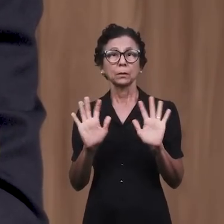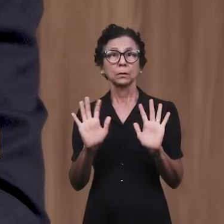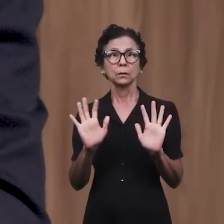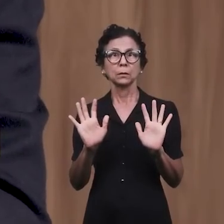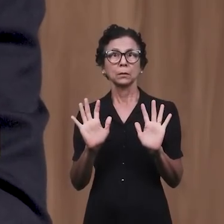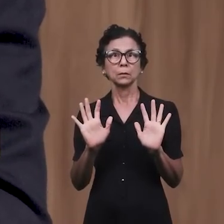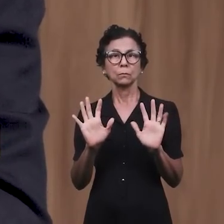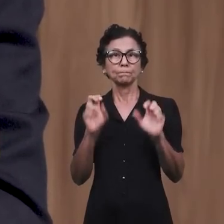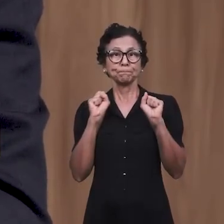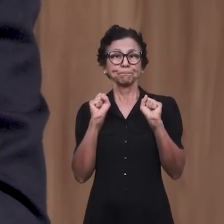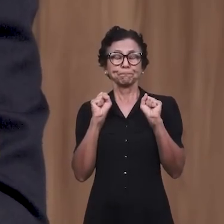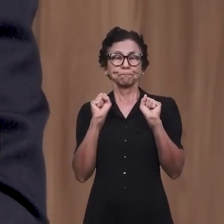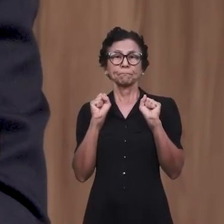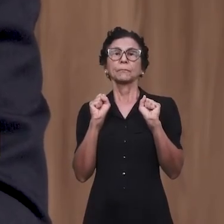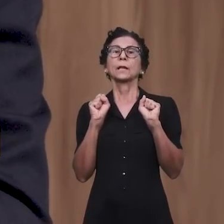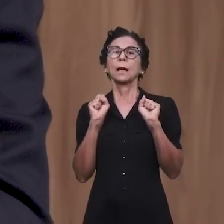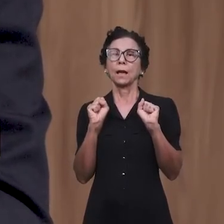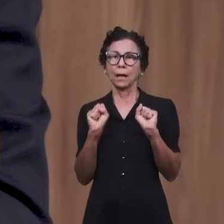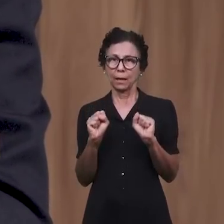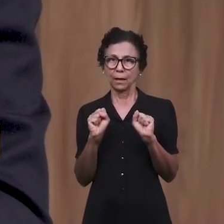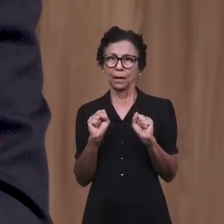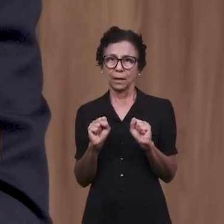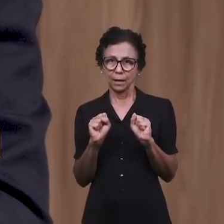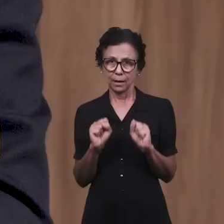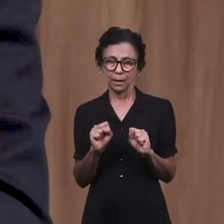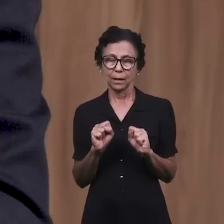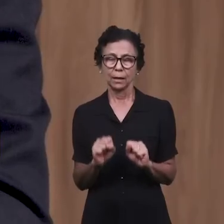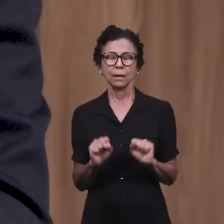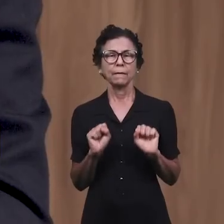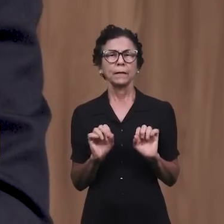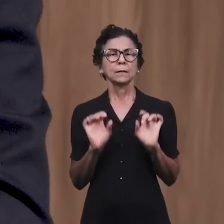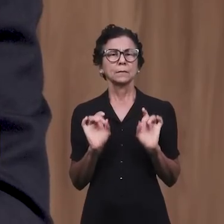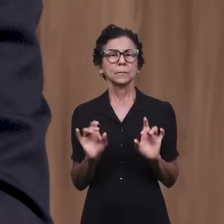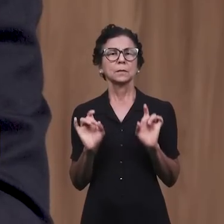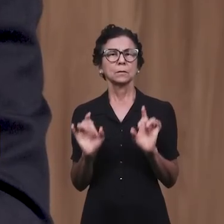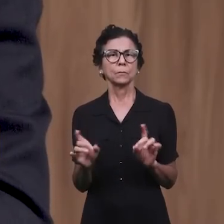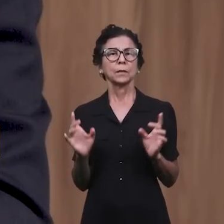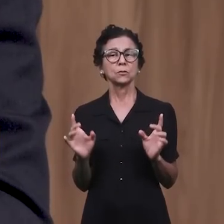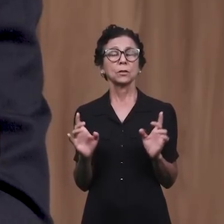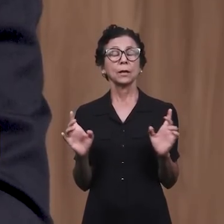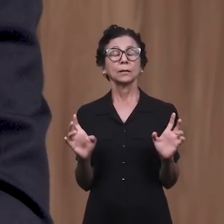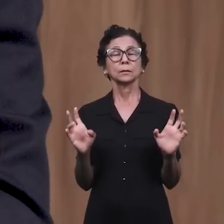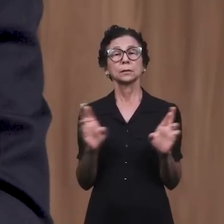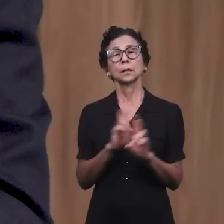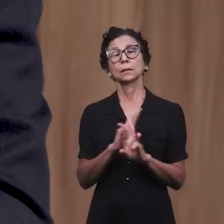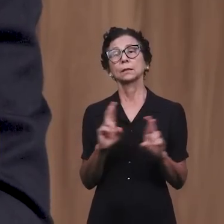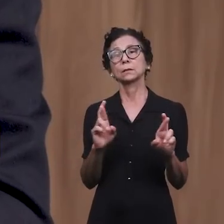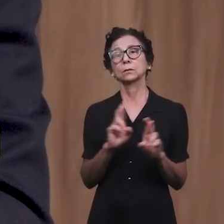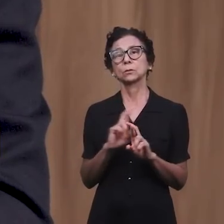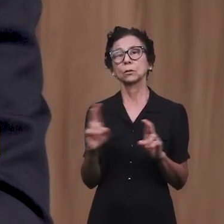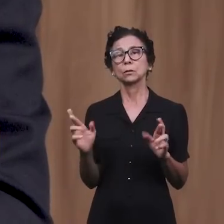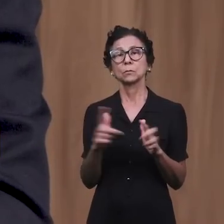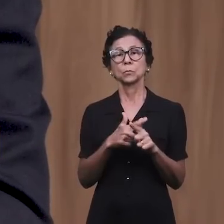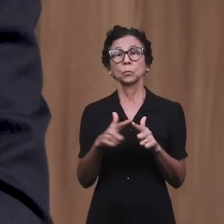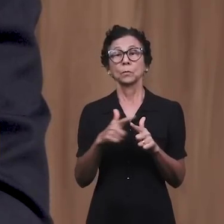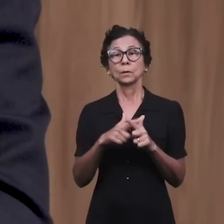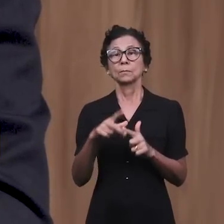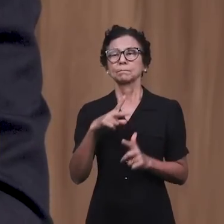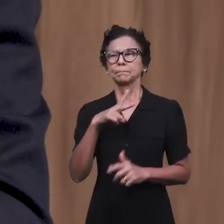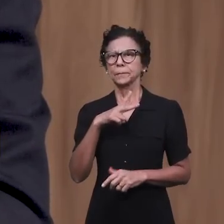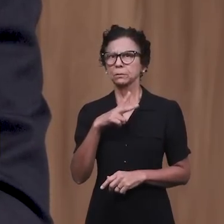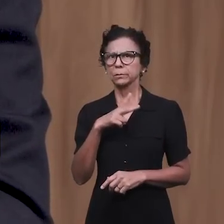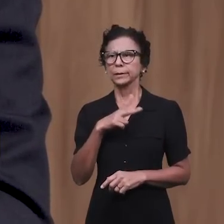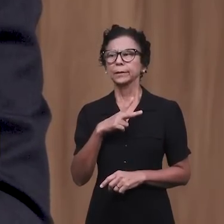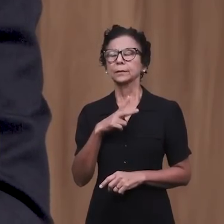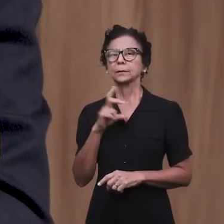sigilo, guardar especialmente com relação às questões assim pessoais, né? Questões